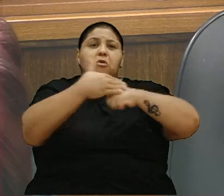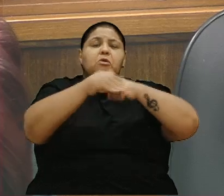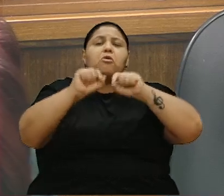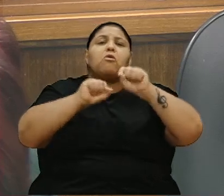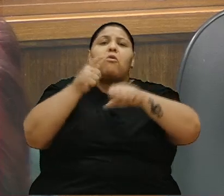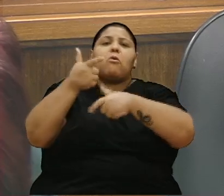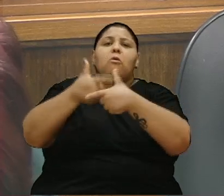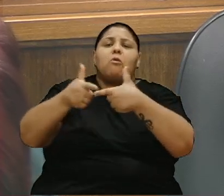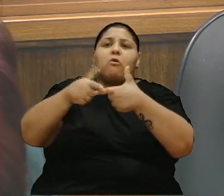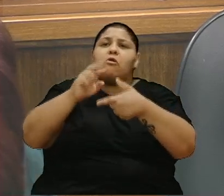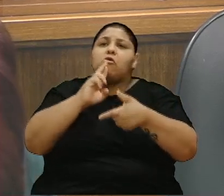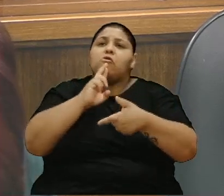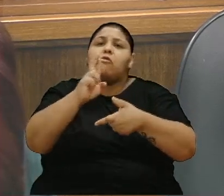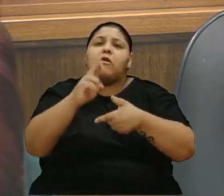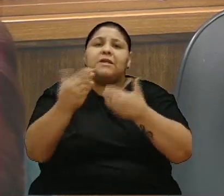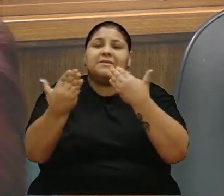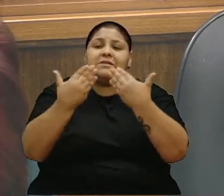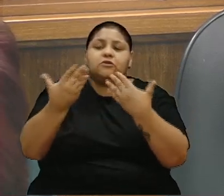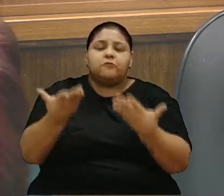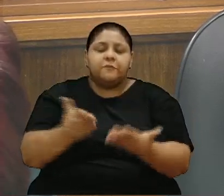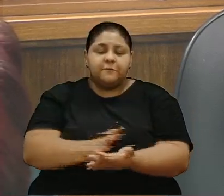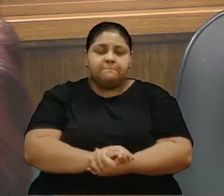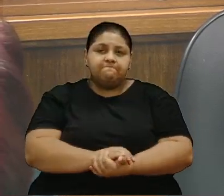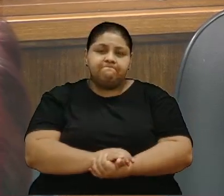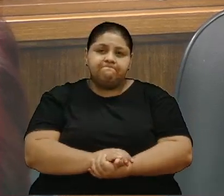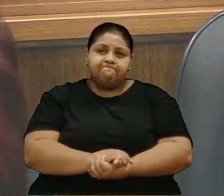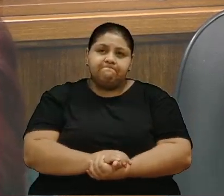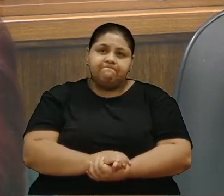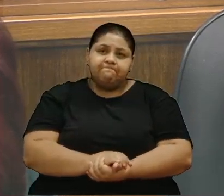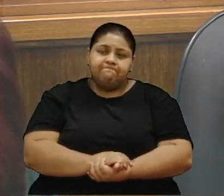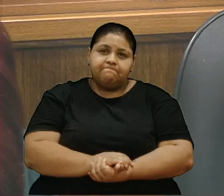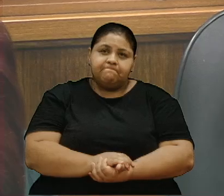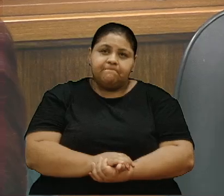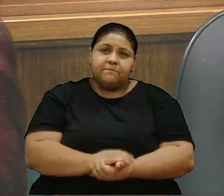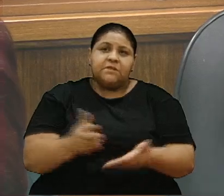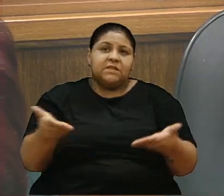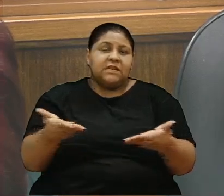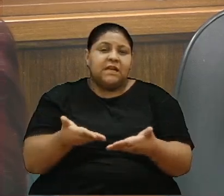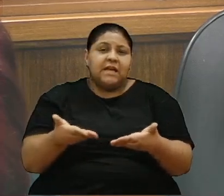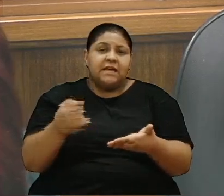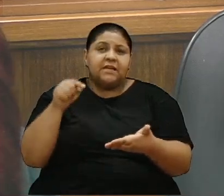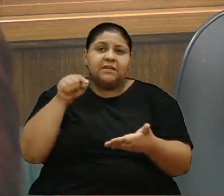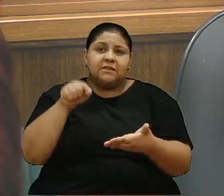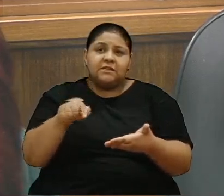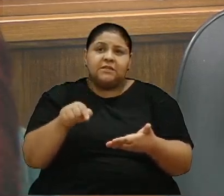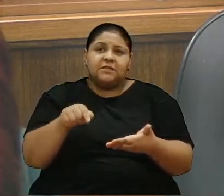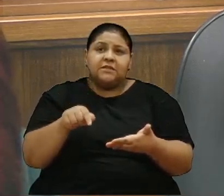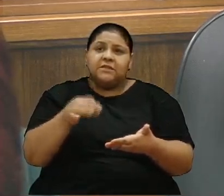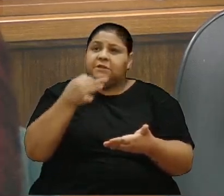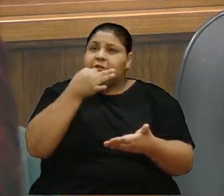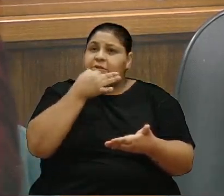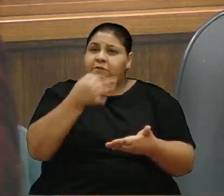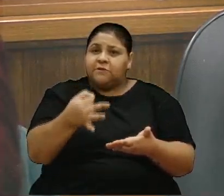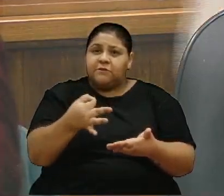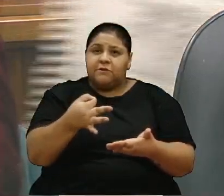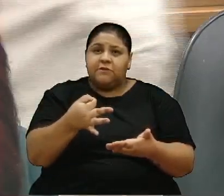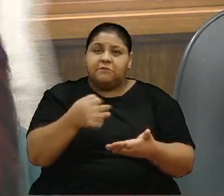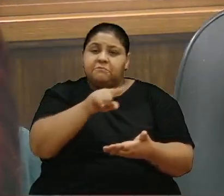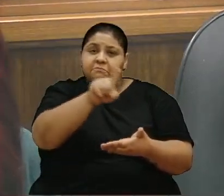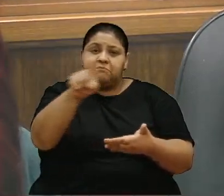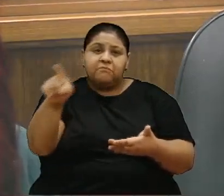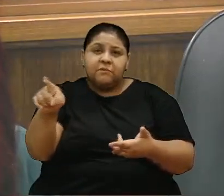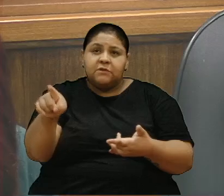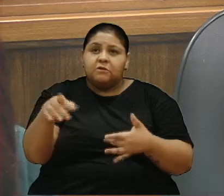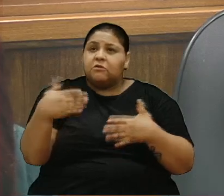problema de responder esses questionamentos? Sabe? Se aqui já está dado, então, as posições por parte de vocês,